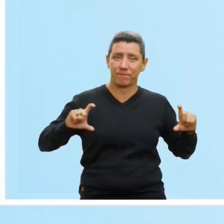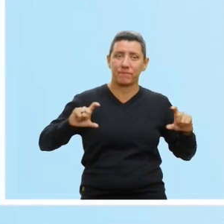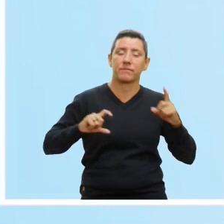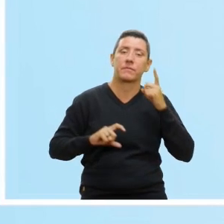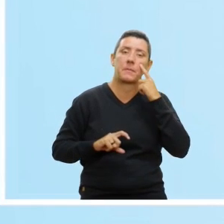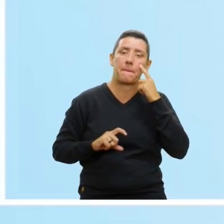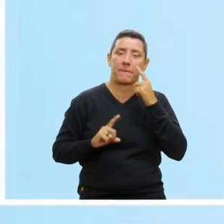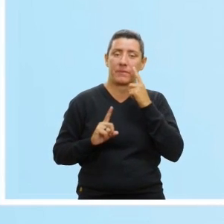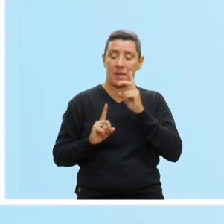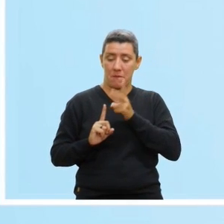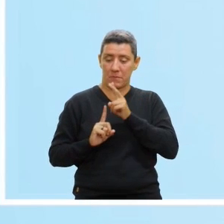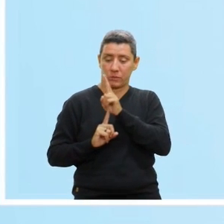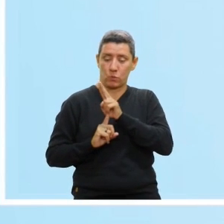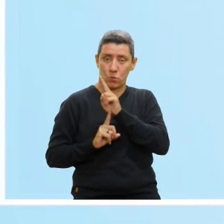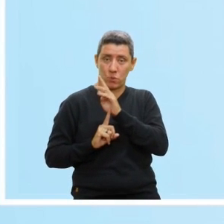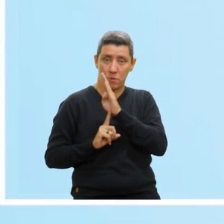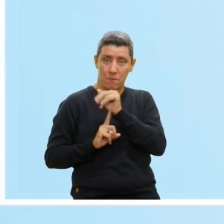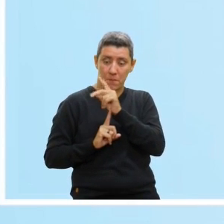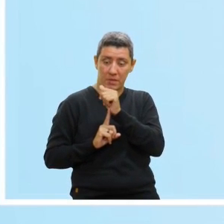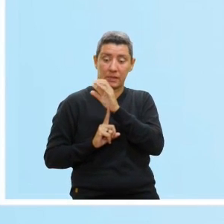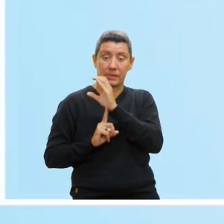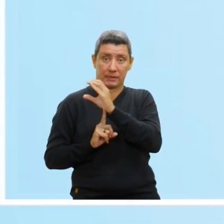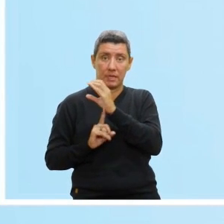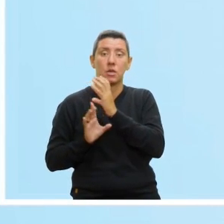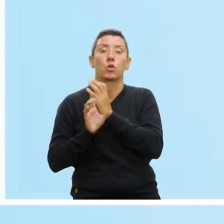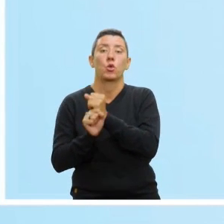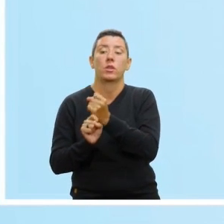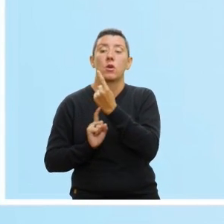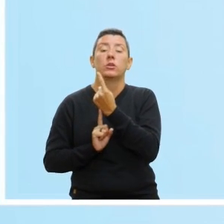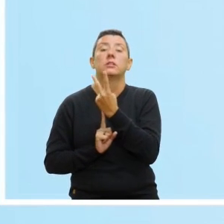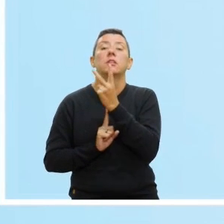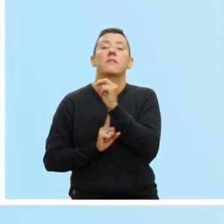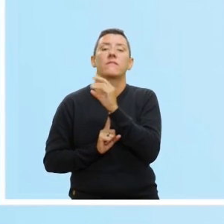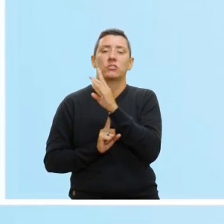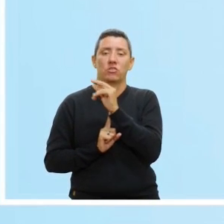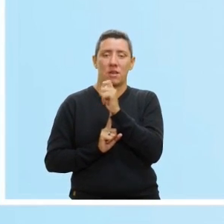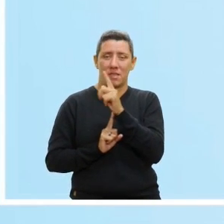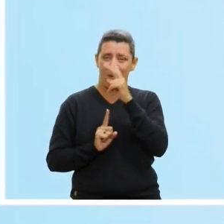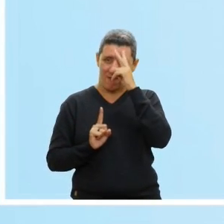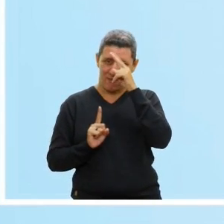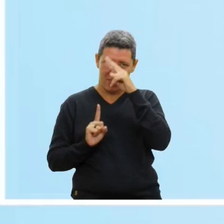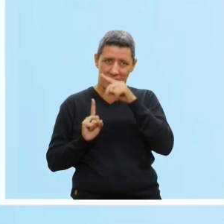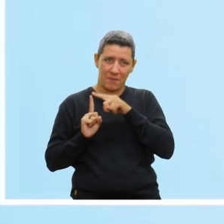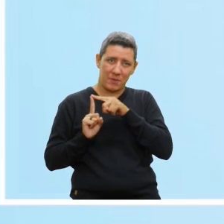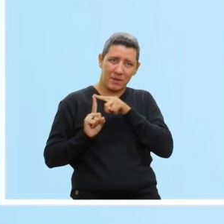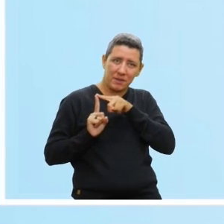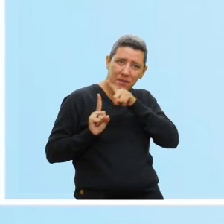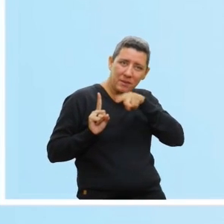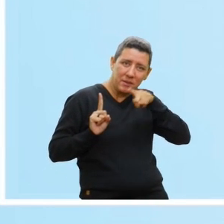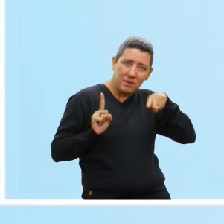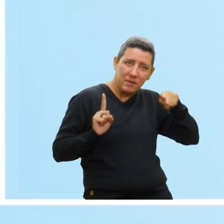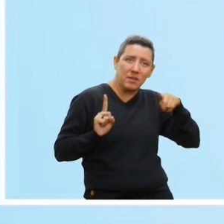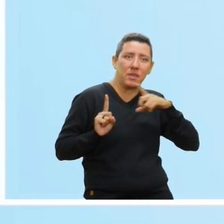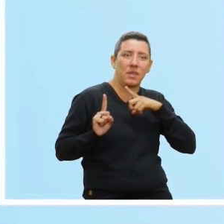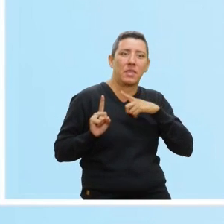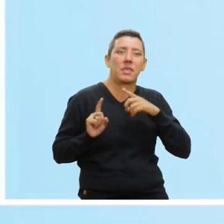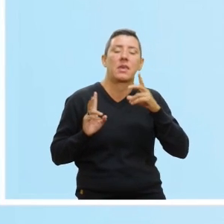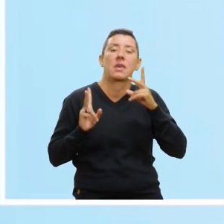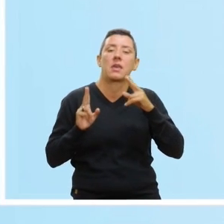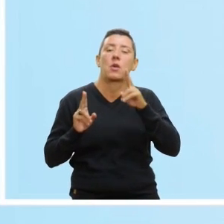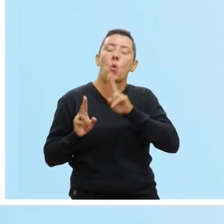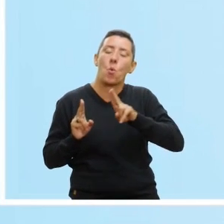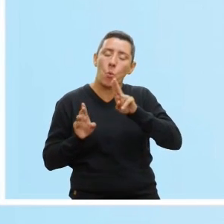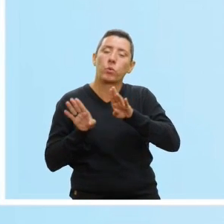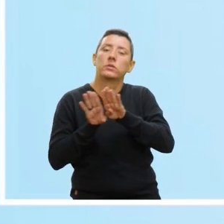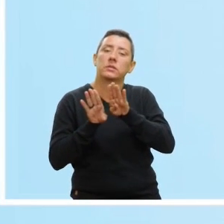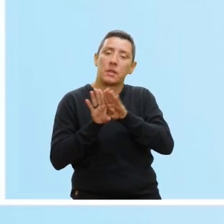a banda C com 120 canais. Lembra daquele gráfico de atenuação? Do lado dela tinha a banda L. A gente utilizar também